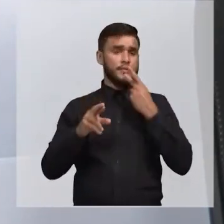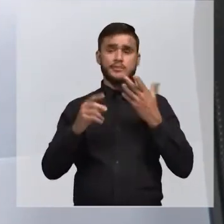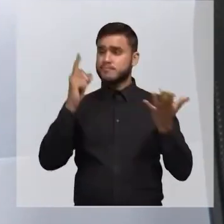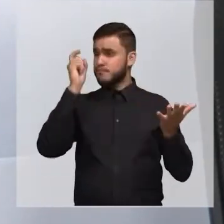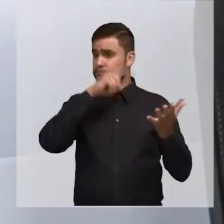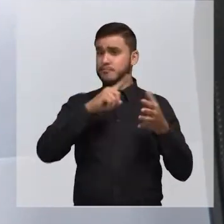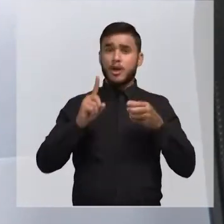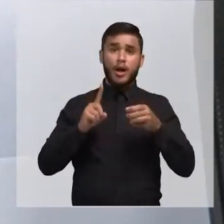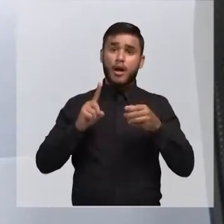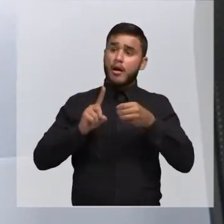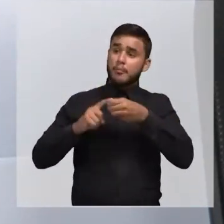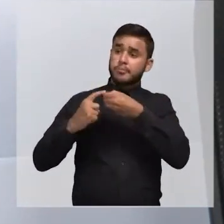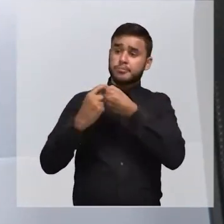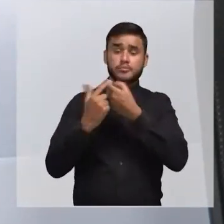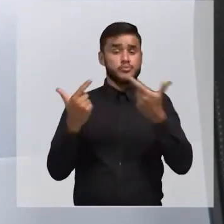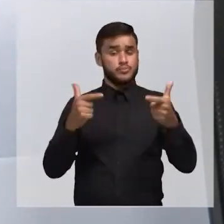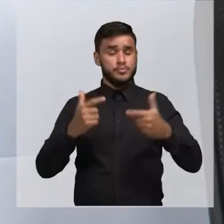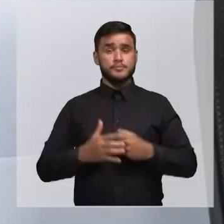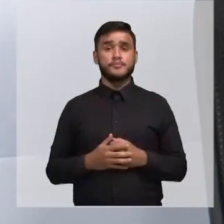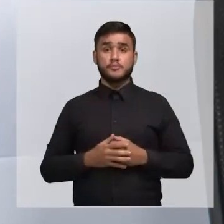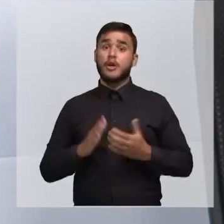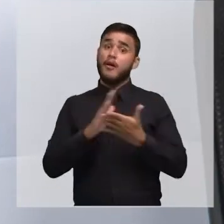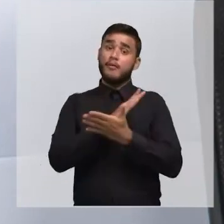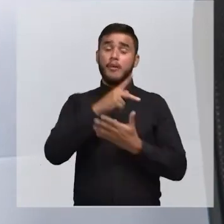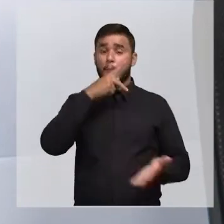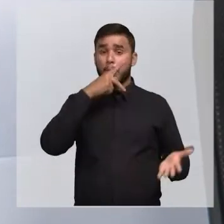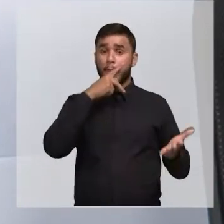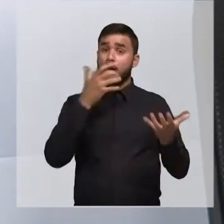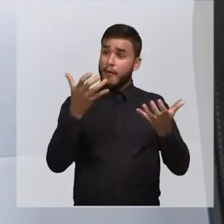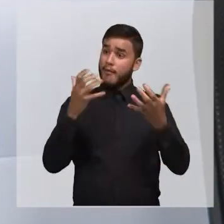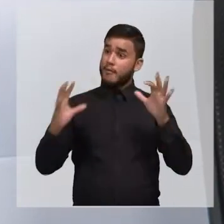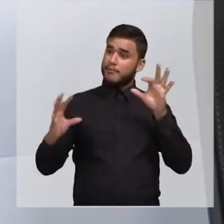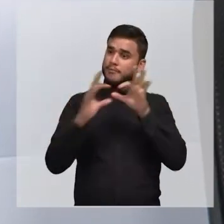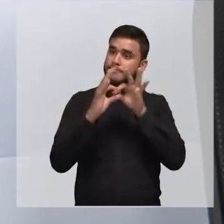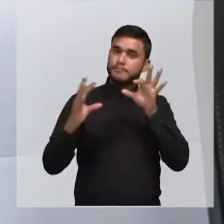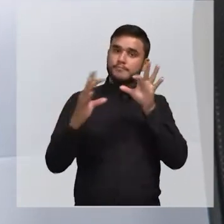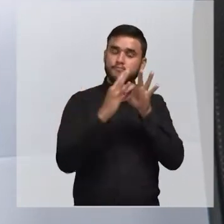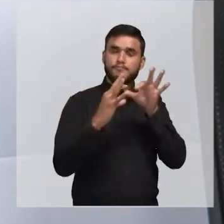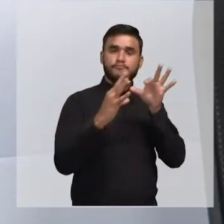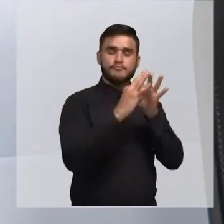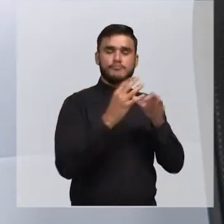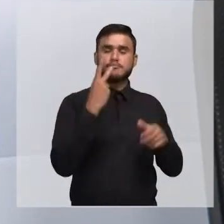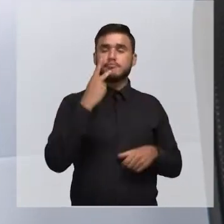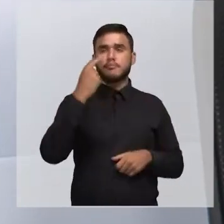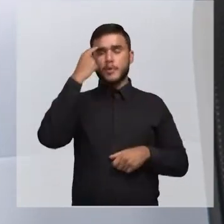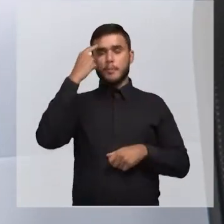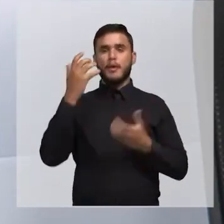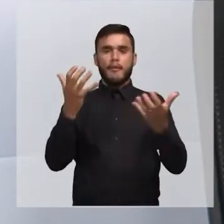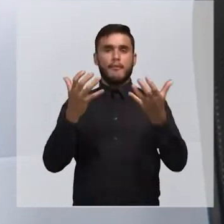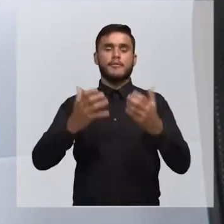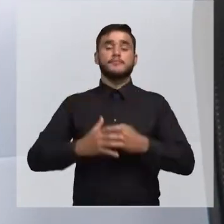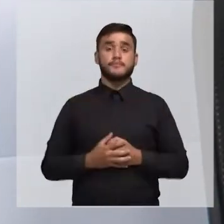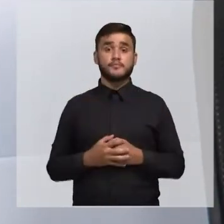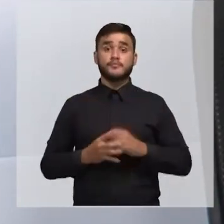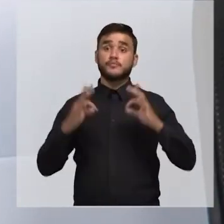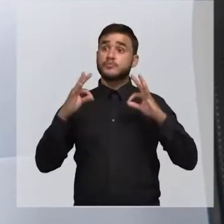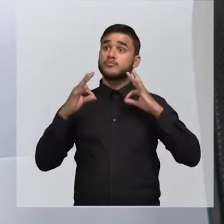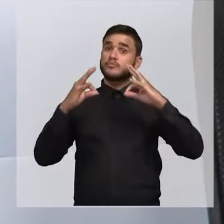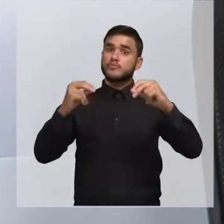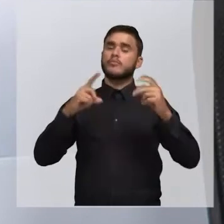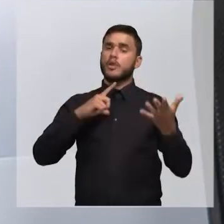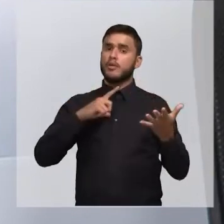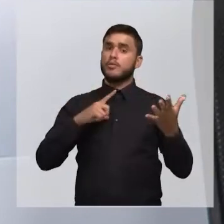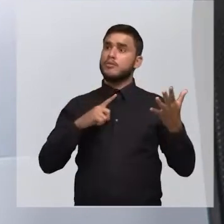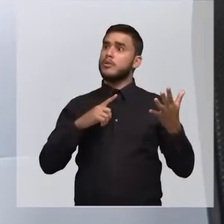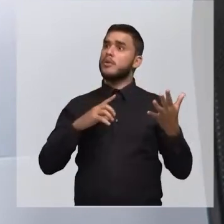quê? Primeiro, todo partido médio e grande que quer se coligar com ele, trabalha na perspectiva de que ele faça uma coligação.